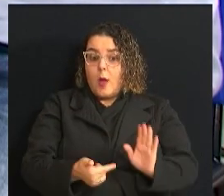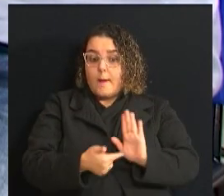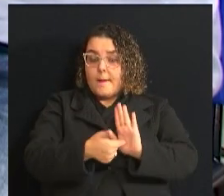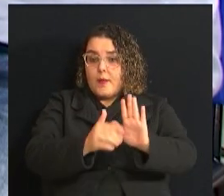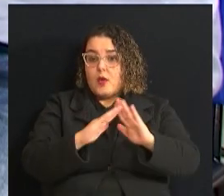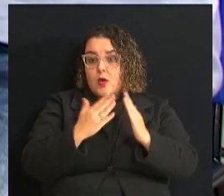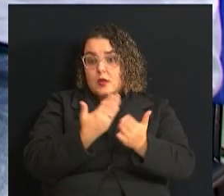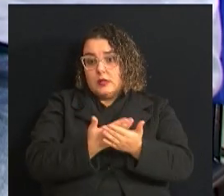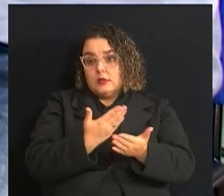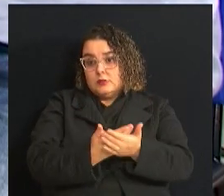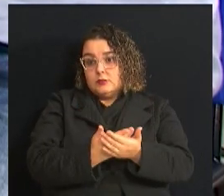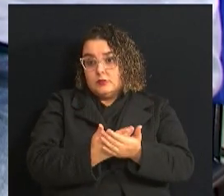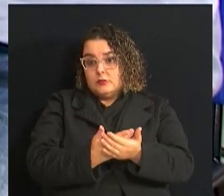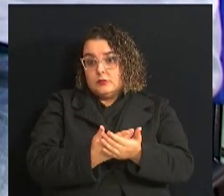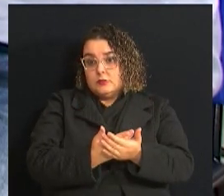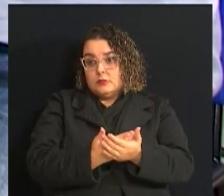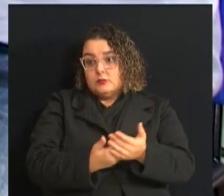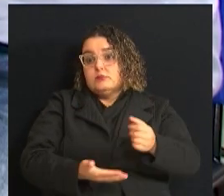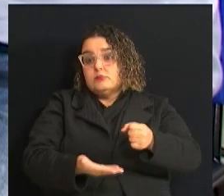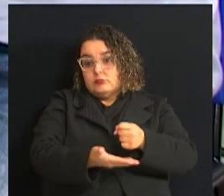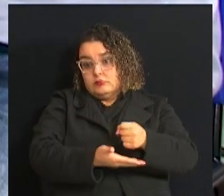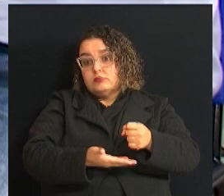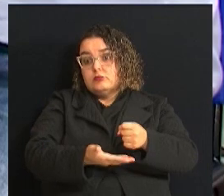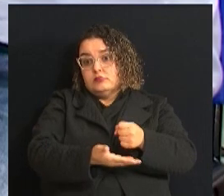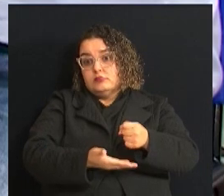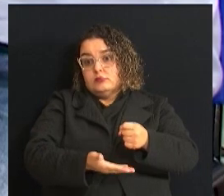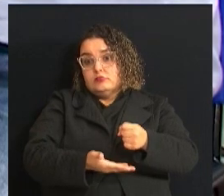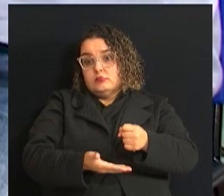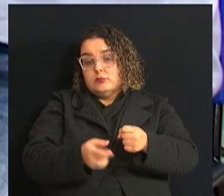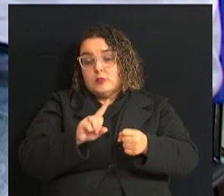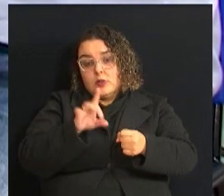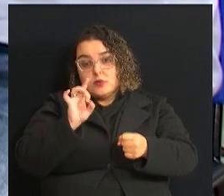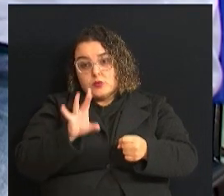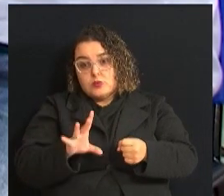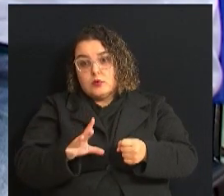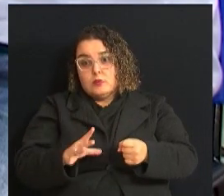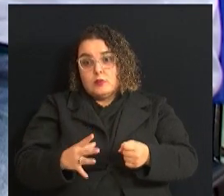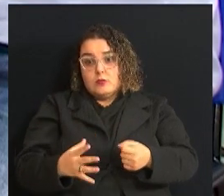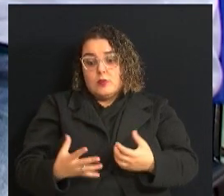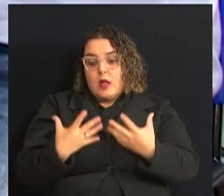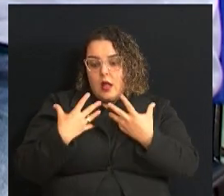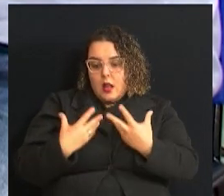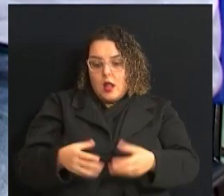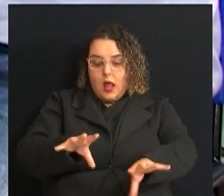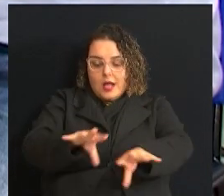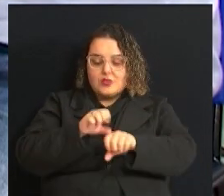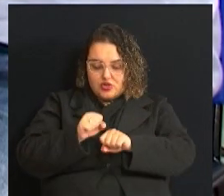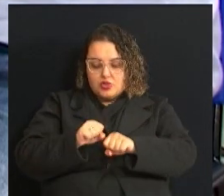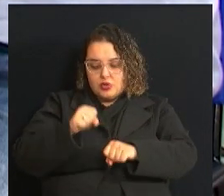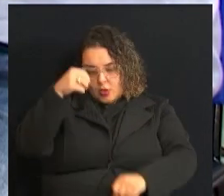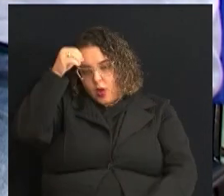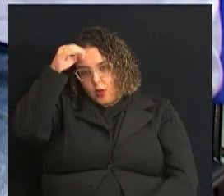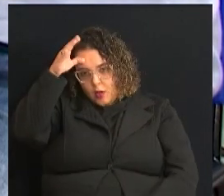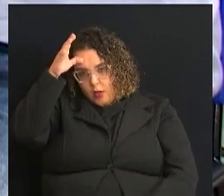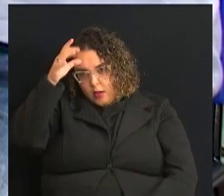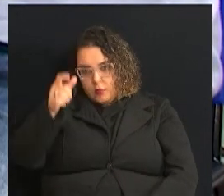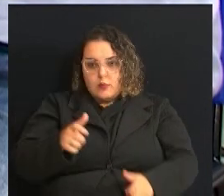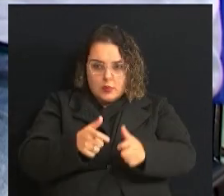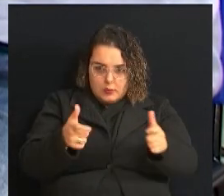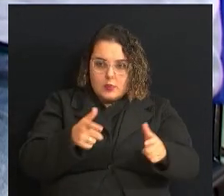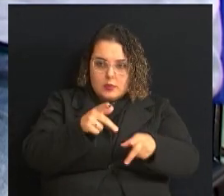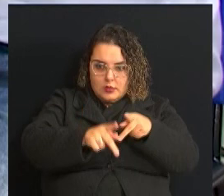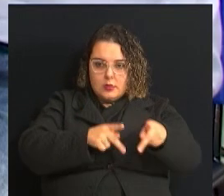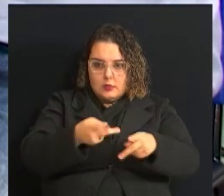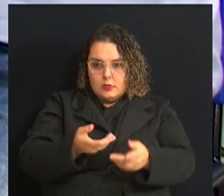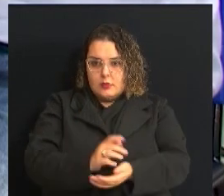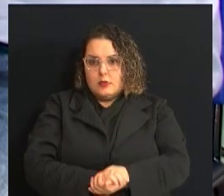uma instituição fundamental, né? Fundamental não só para a aquisição do conhecimento, para a maioria da população, né,